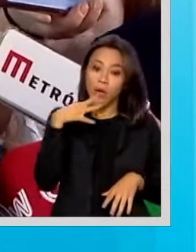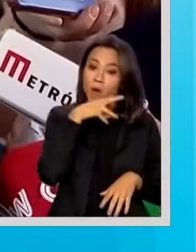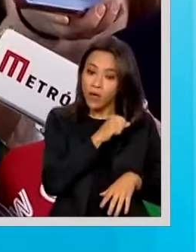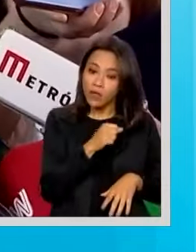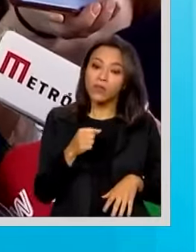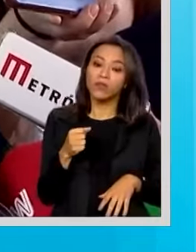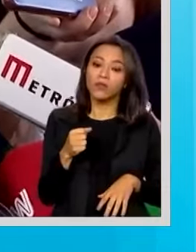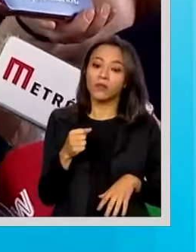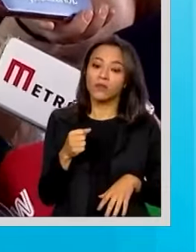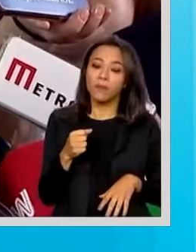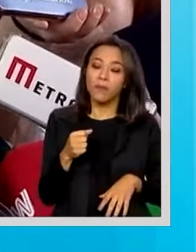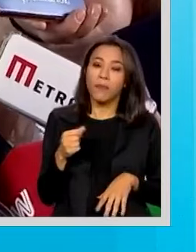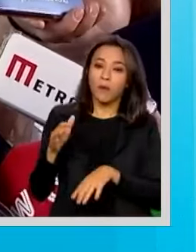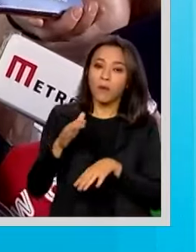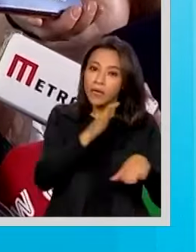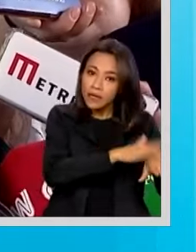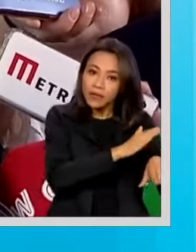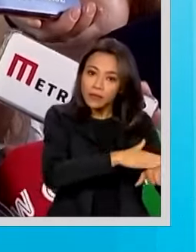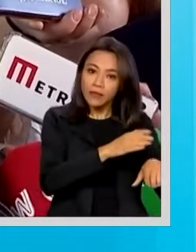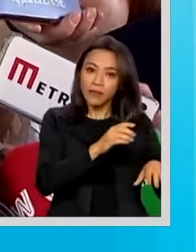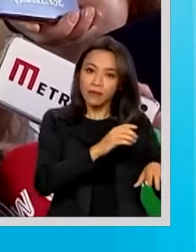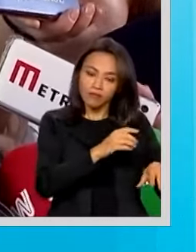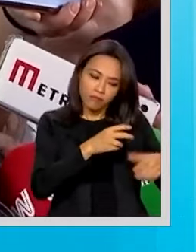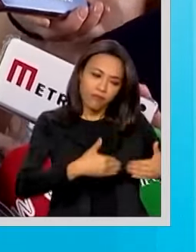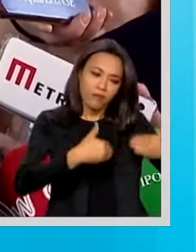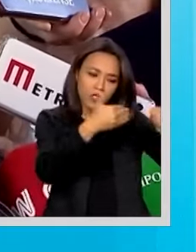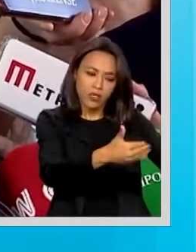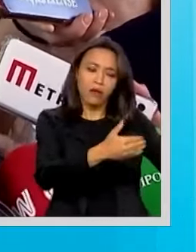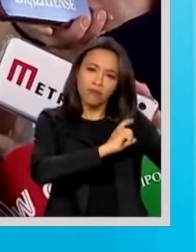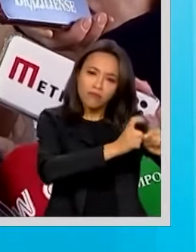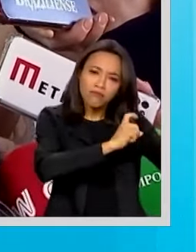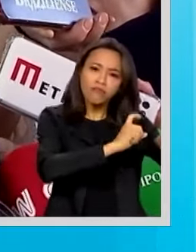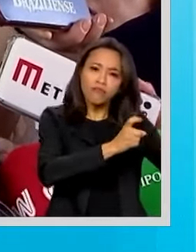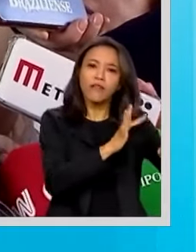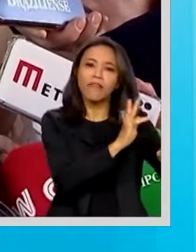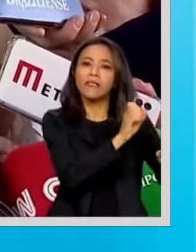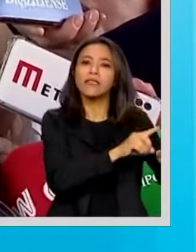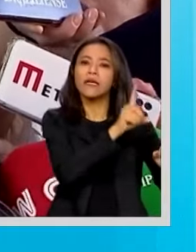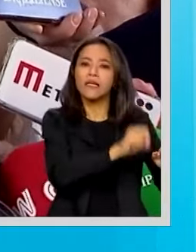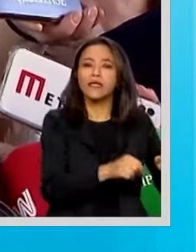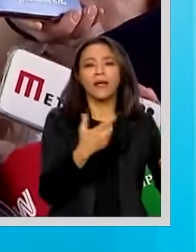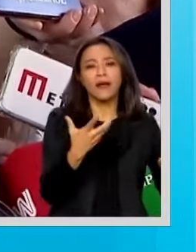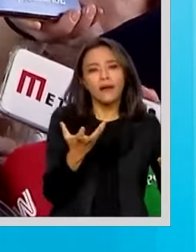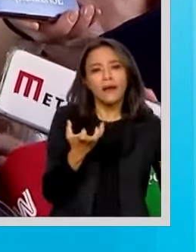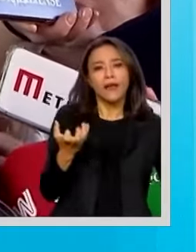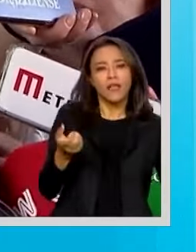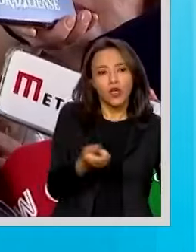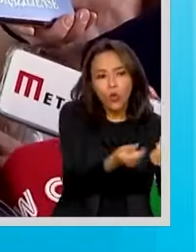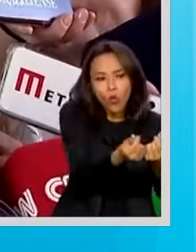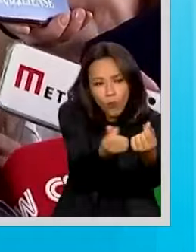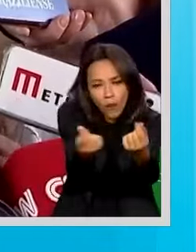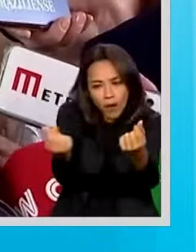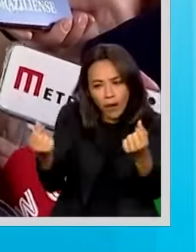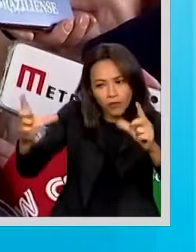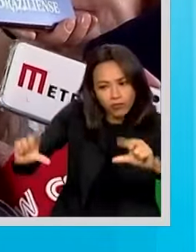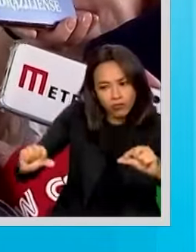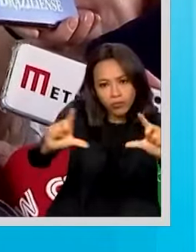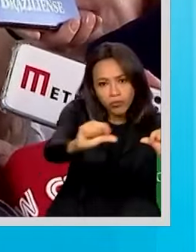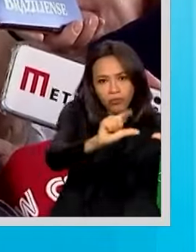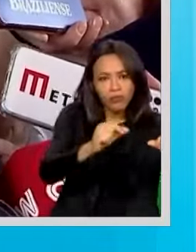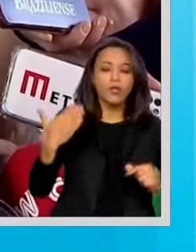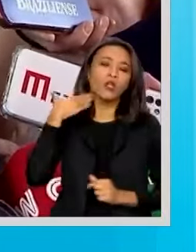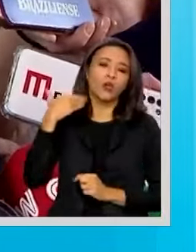é isso. A gente tem esse problema do governo federal estar querendo aumentar ainda mais a arrecadação, então taxando mais, criando mais taxa, que aumenta